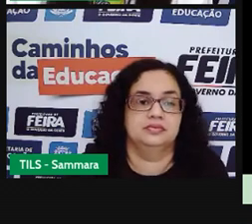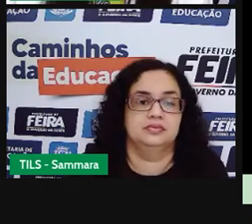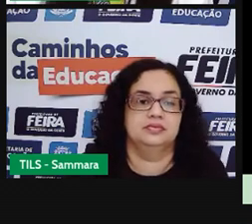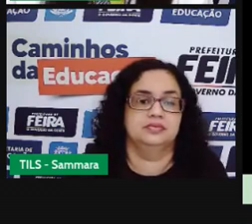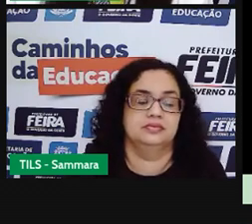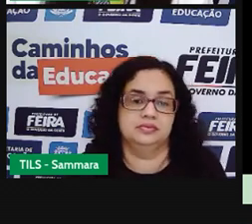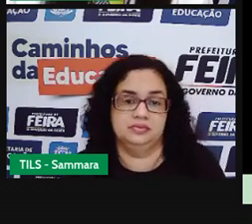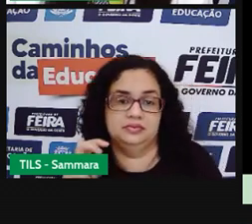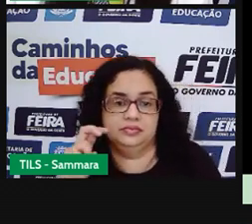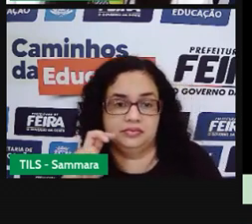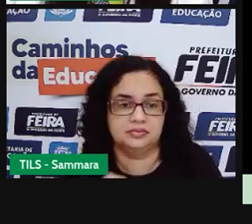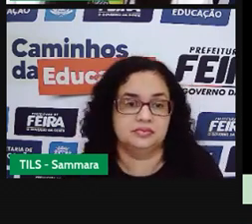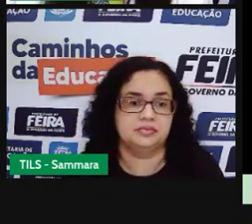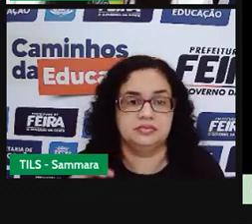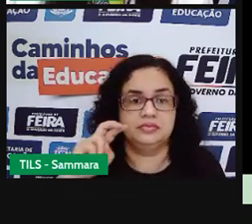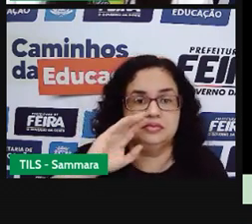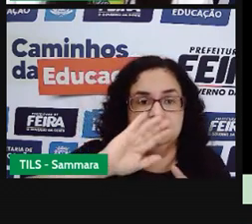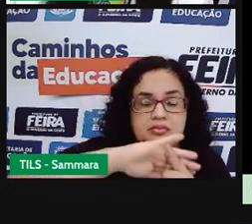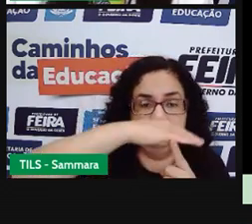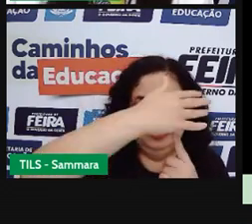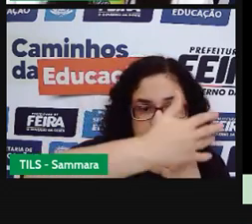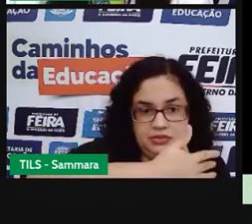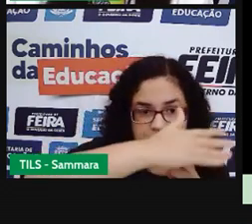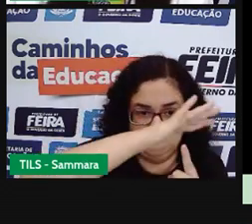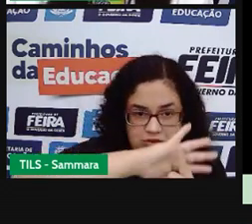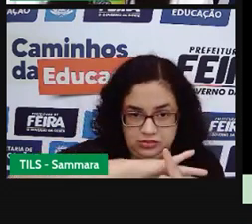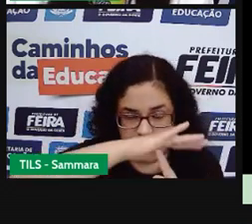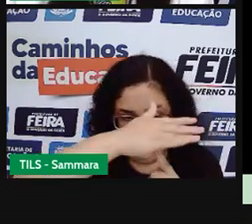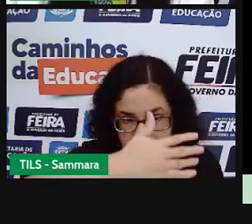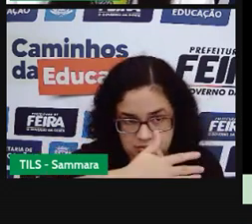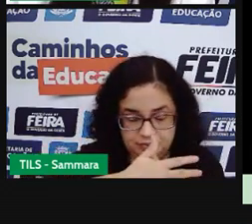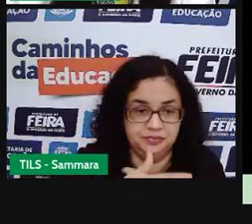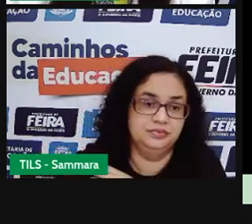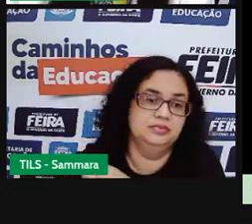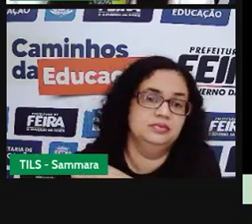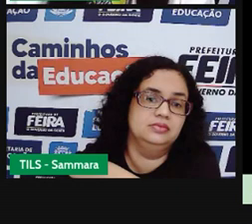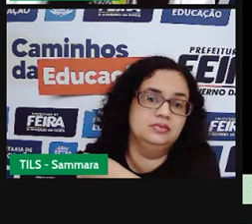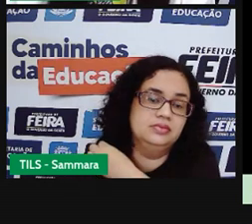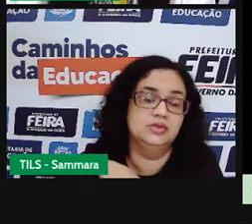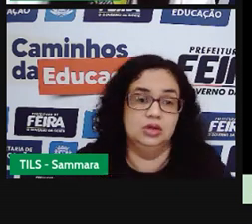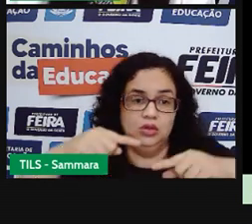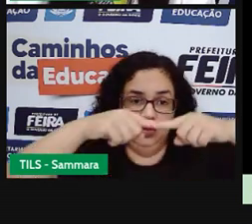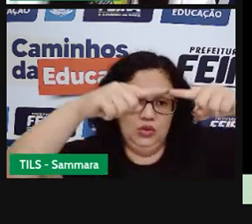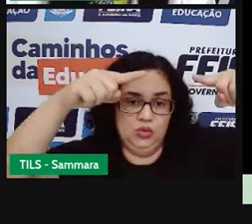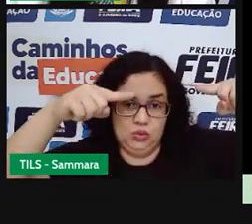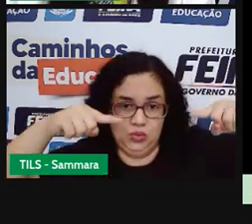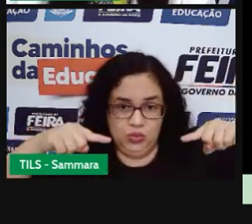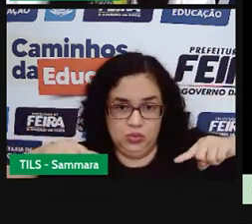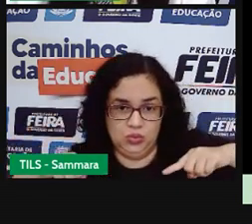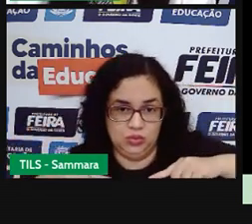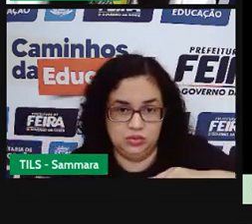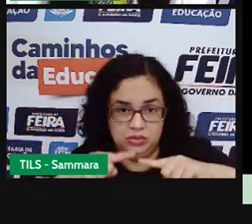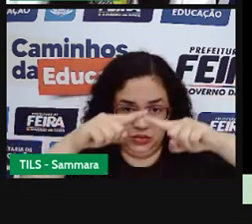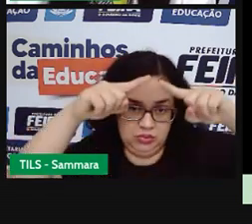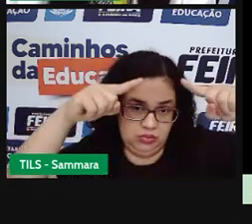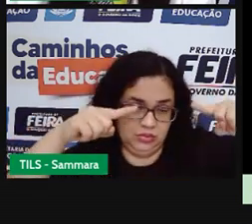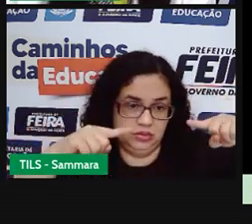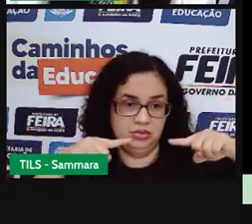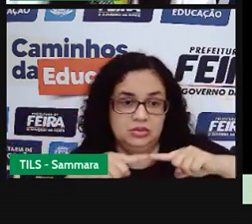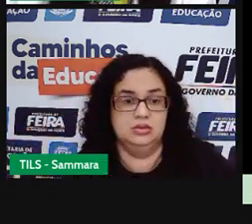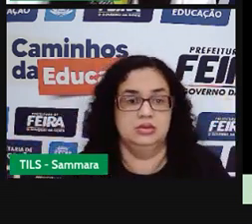Faces né um quadrado e quatro triângulos 5 faces e 8 arestas